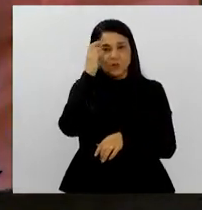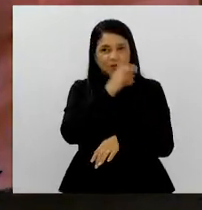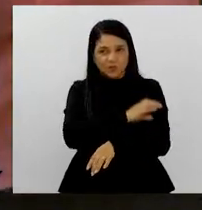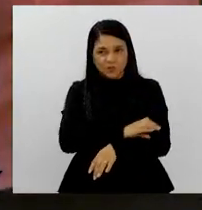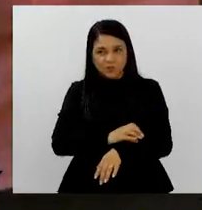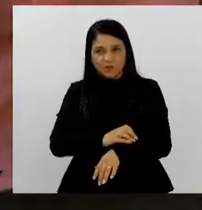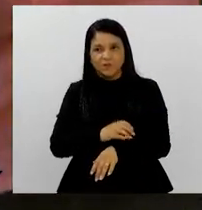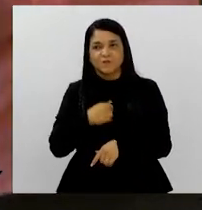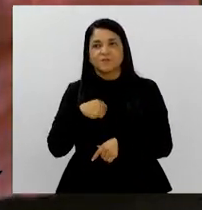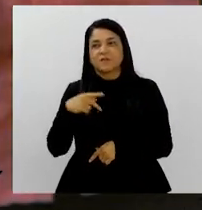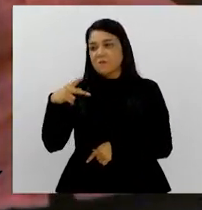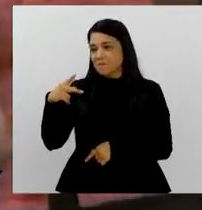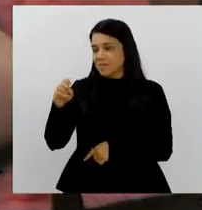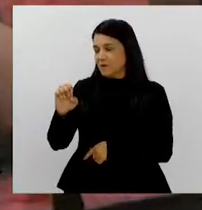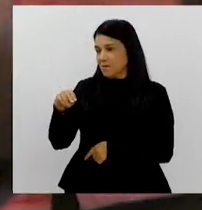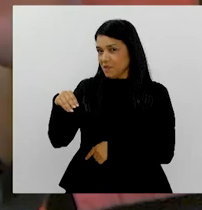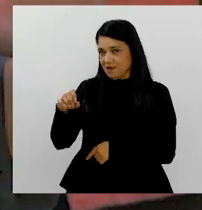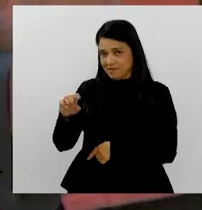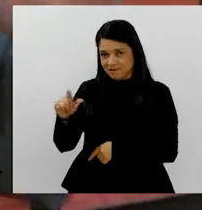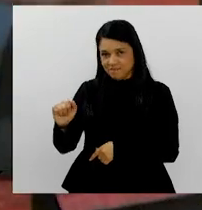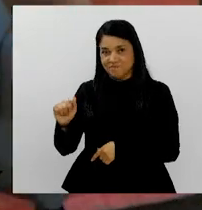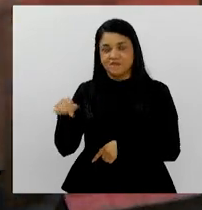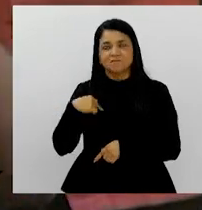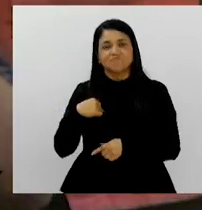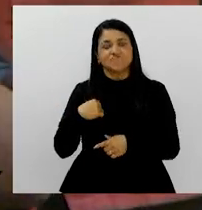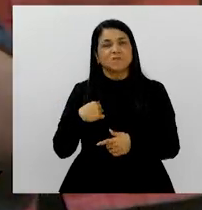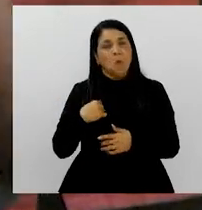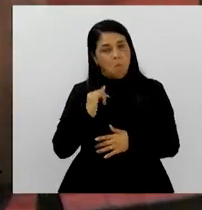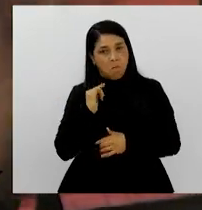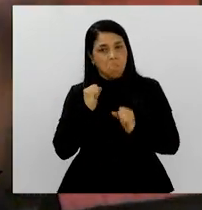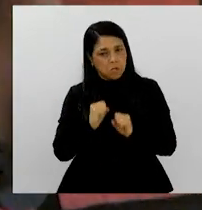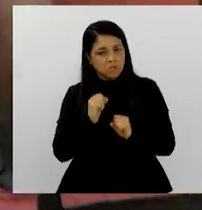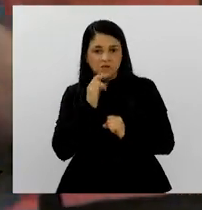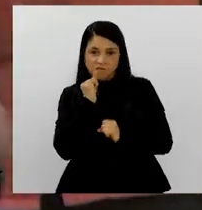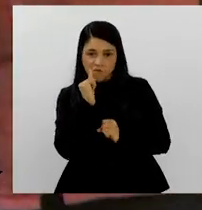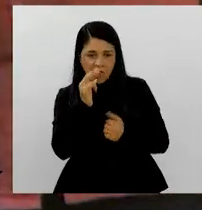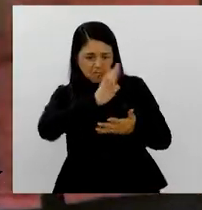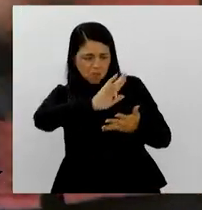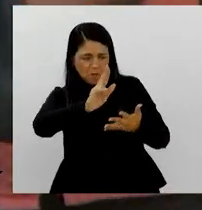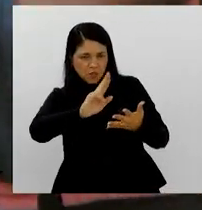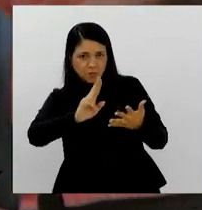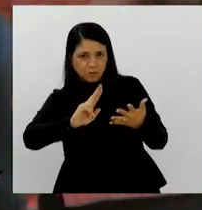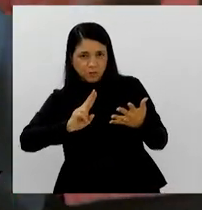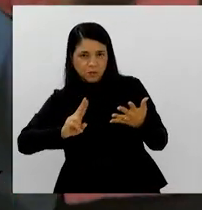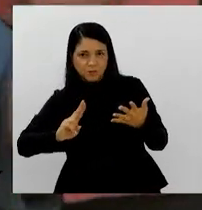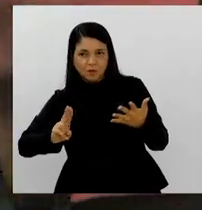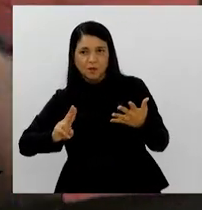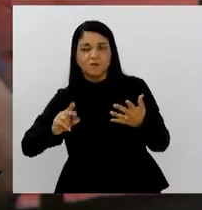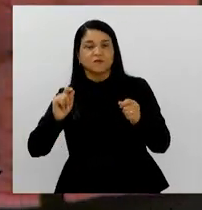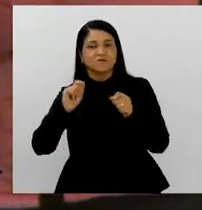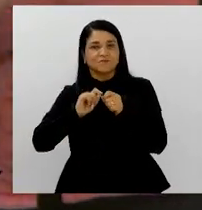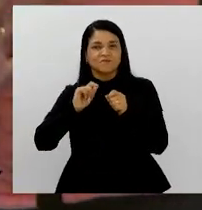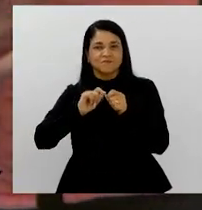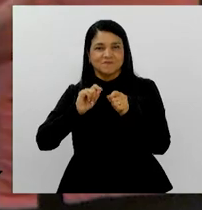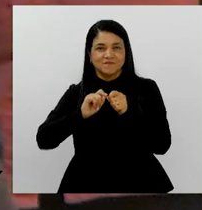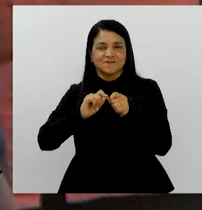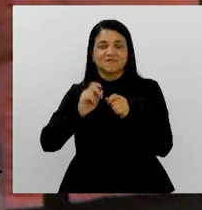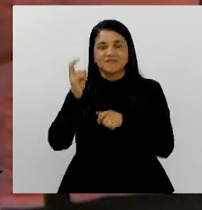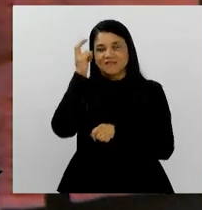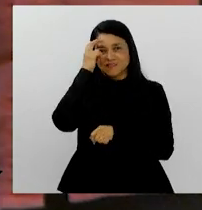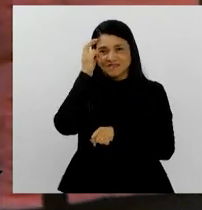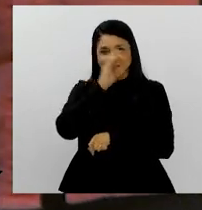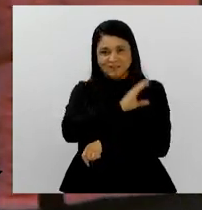Eu poderia citar, Verônica, pelo menos nominalmente, metade dos fazedores de cultura que estão